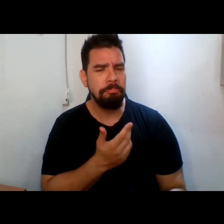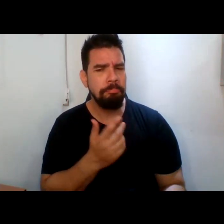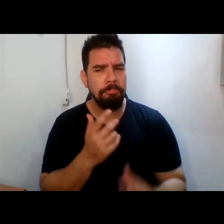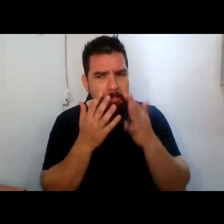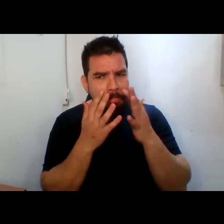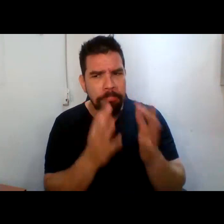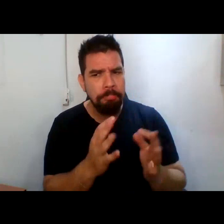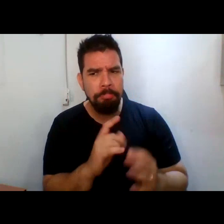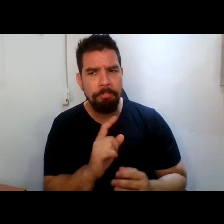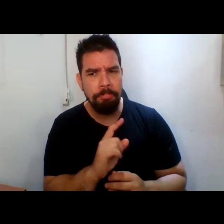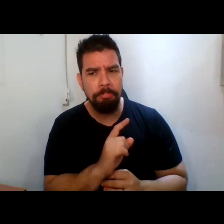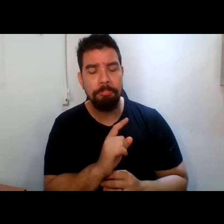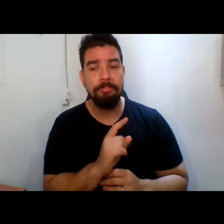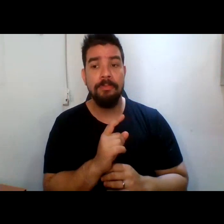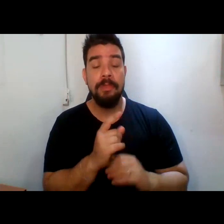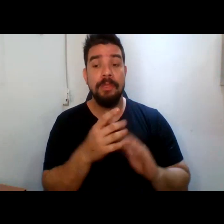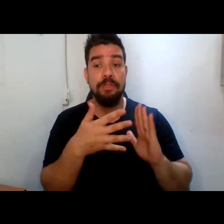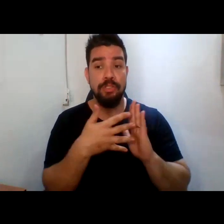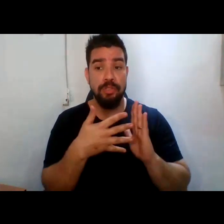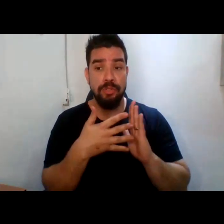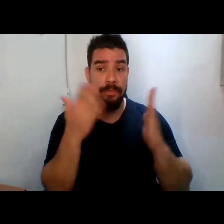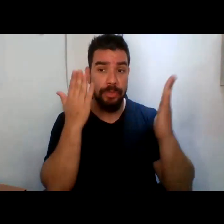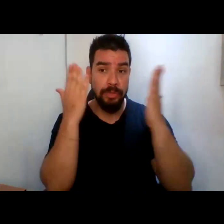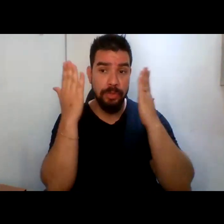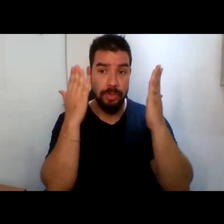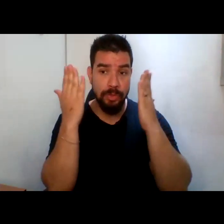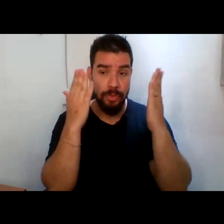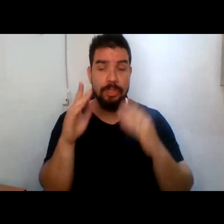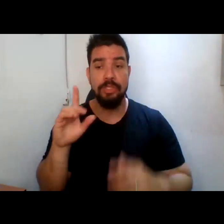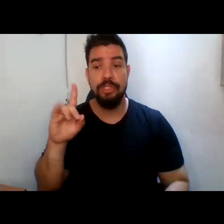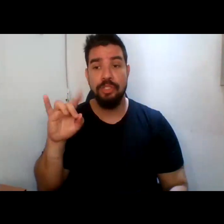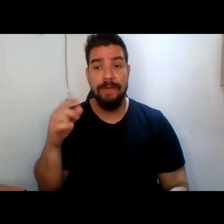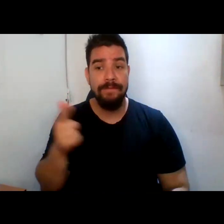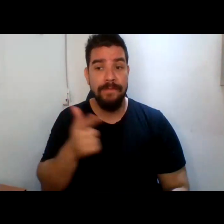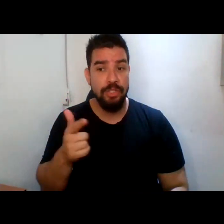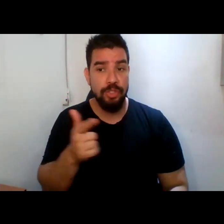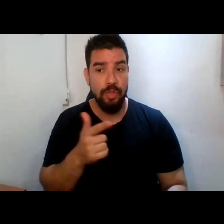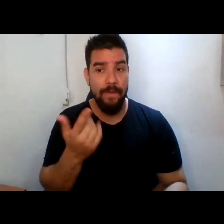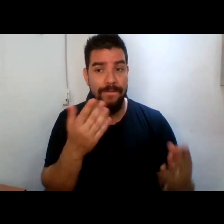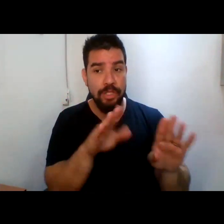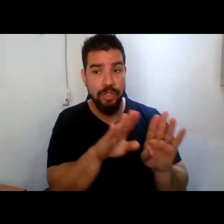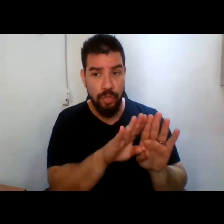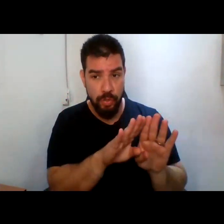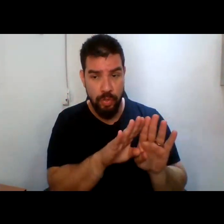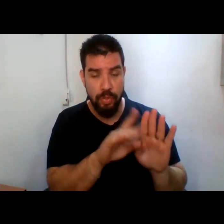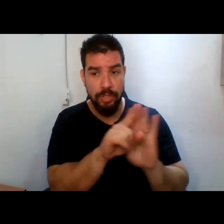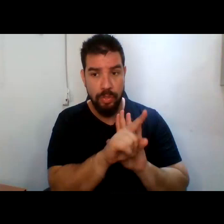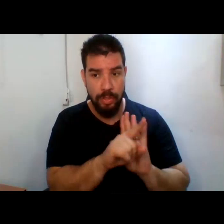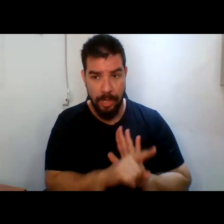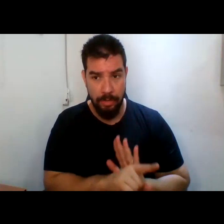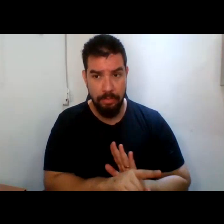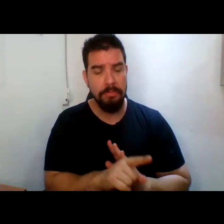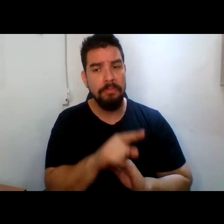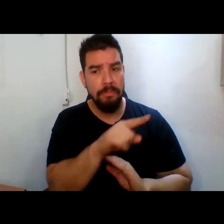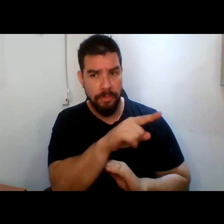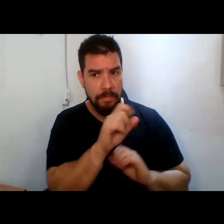e o questionário de psicologia fechou dia 22. Uhum. A senhora poderia ver